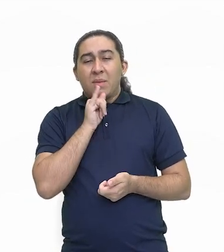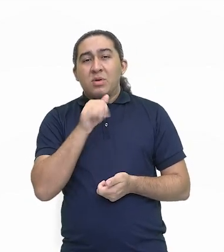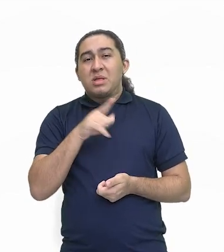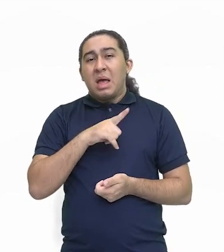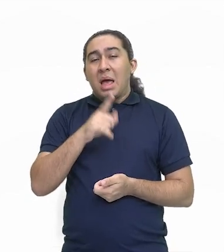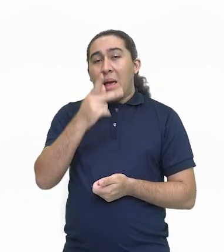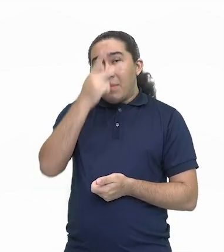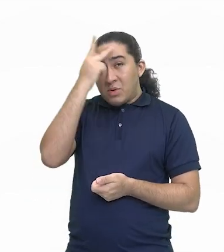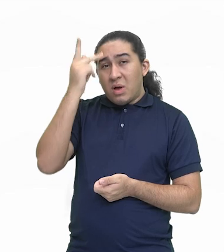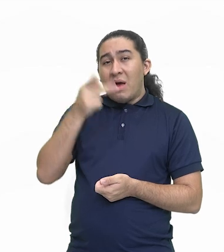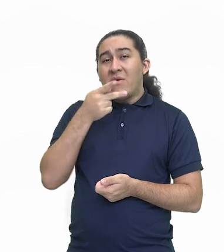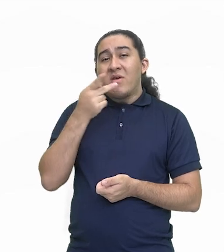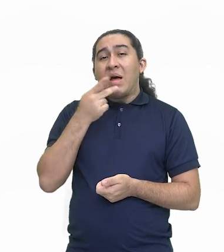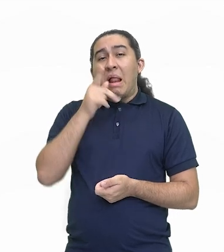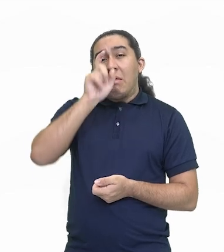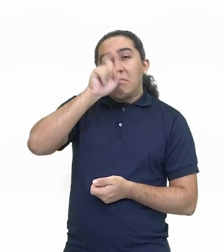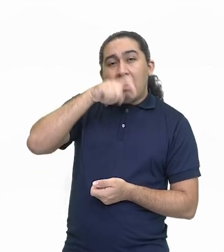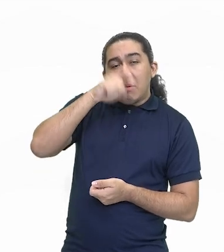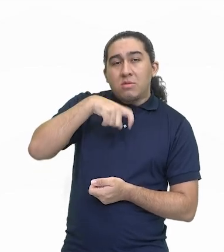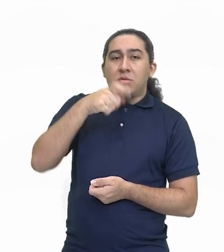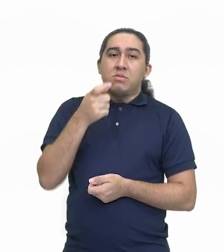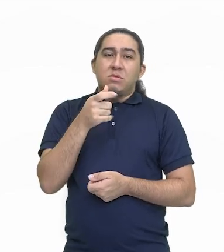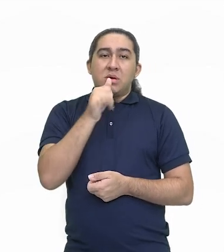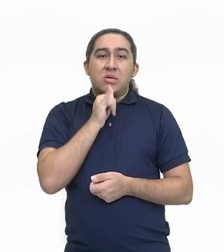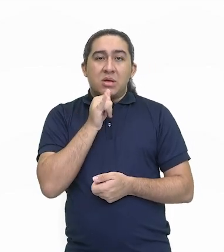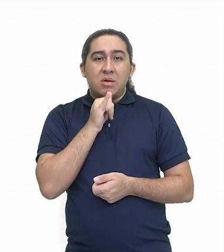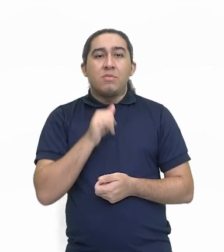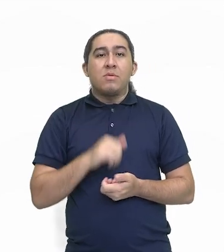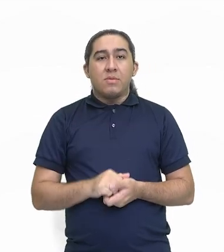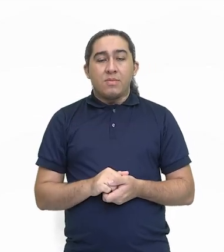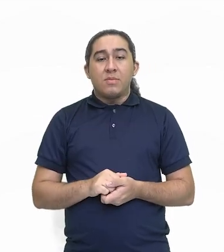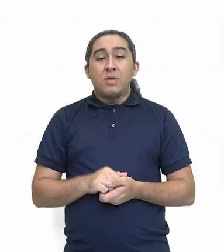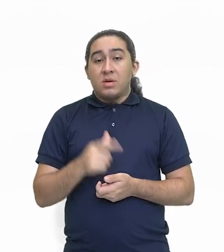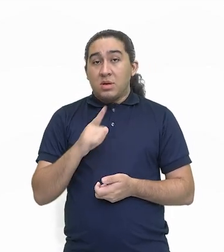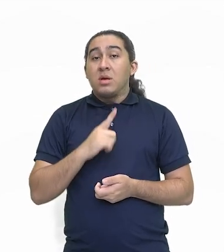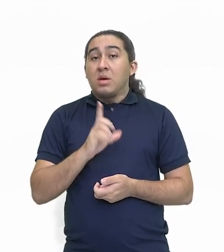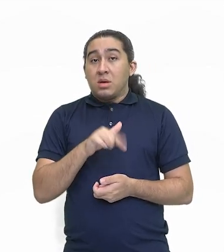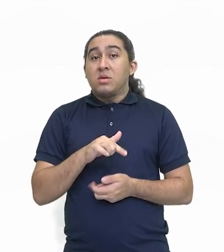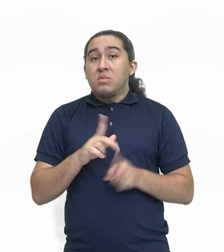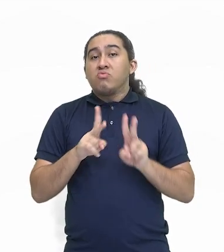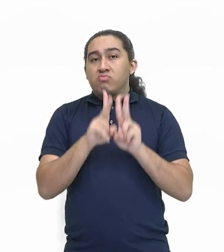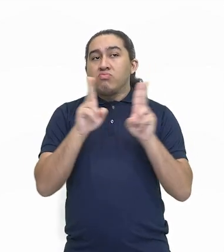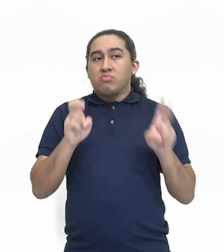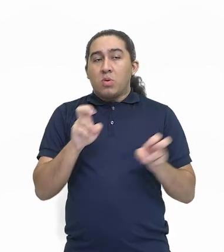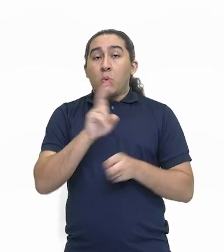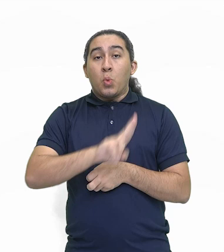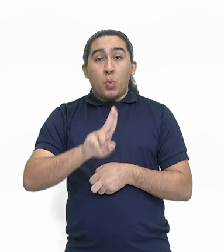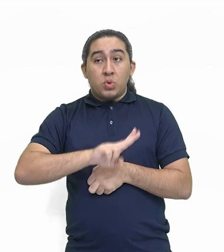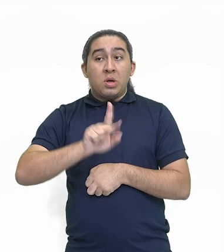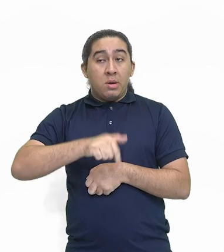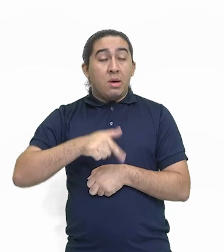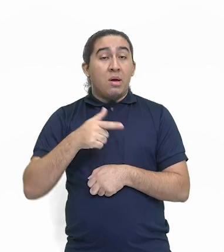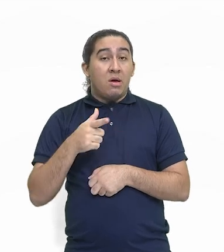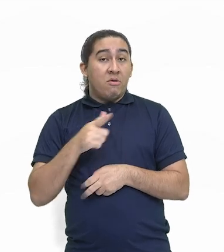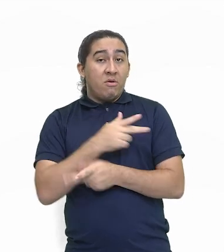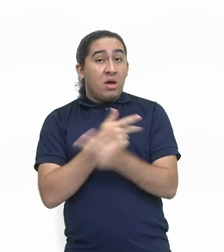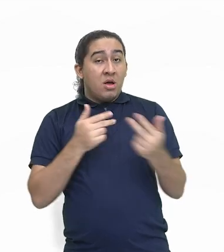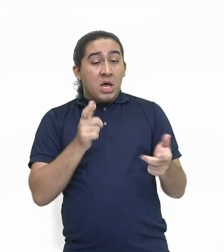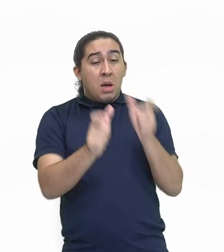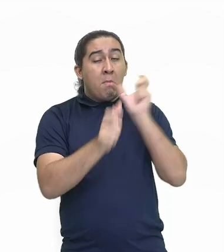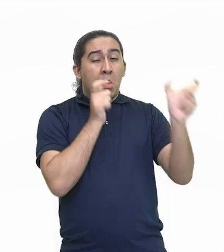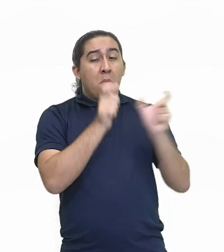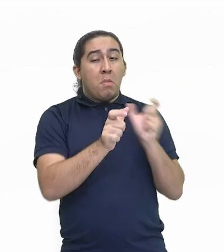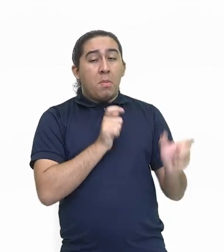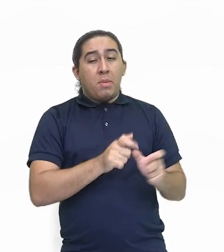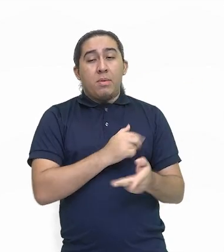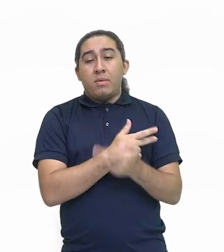como chamou o governador, então tem disso, né? Eles usam mesmo coisas pesadas,